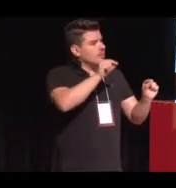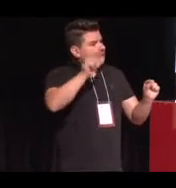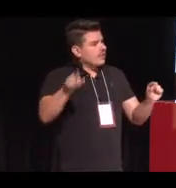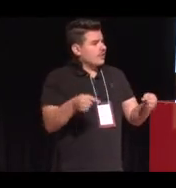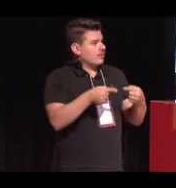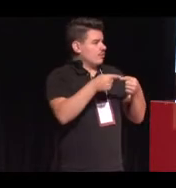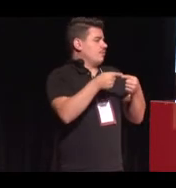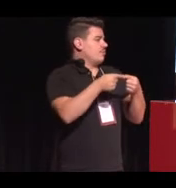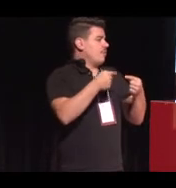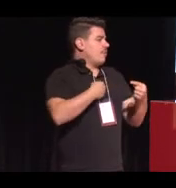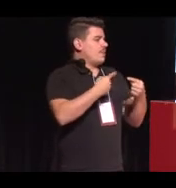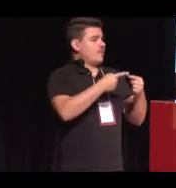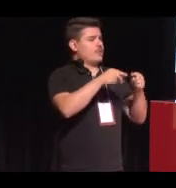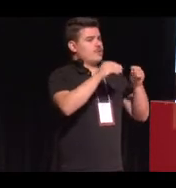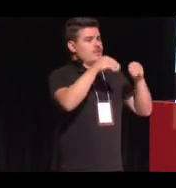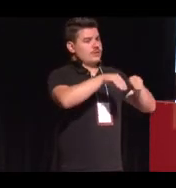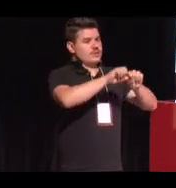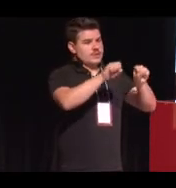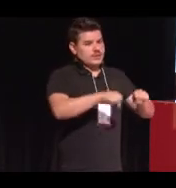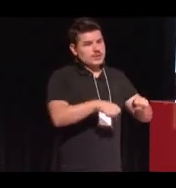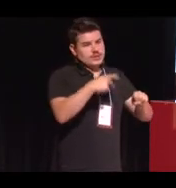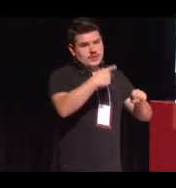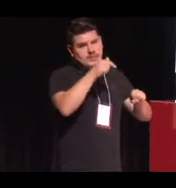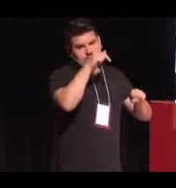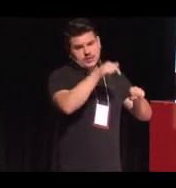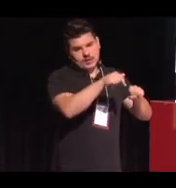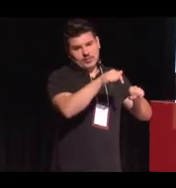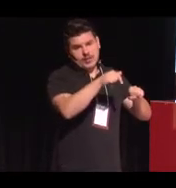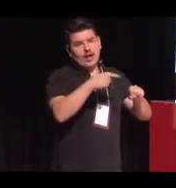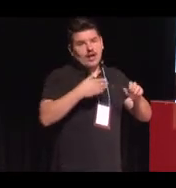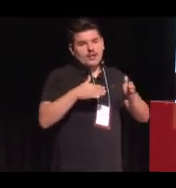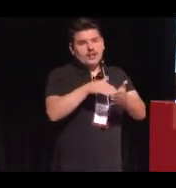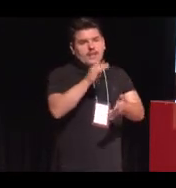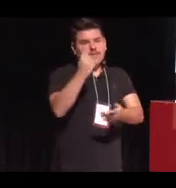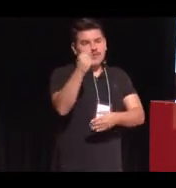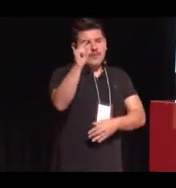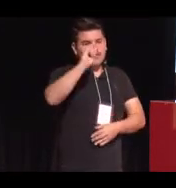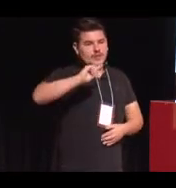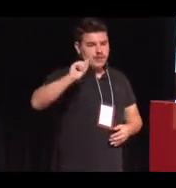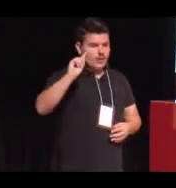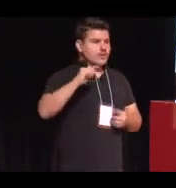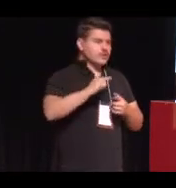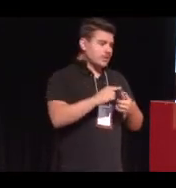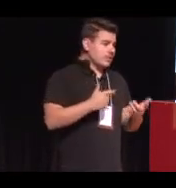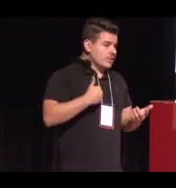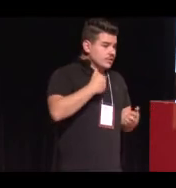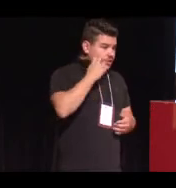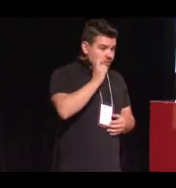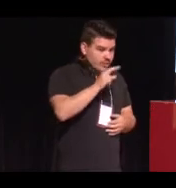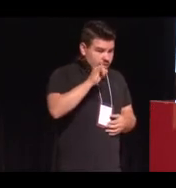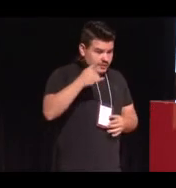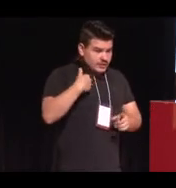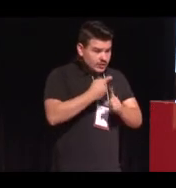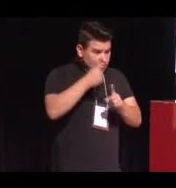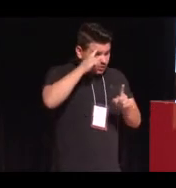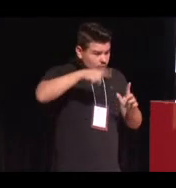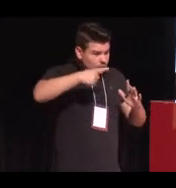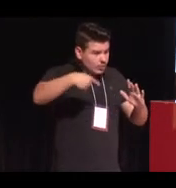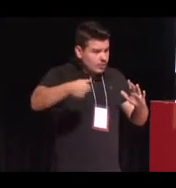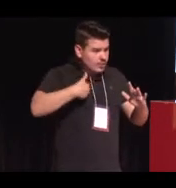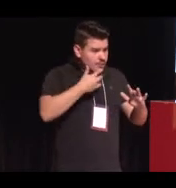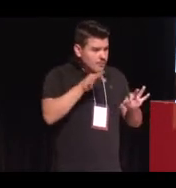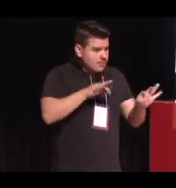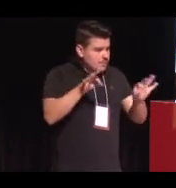deles no sistema no final, assim, para o usuário final. E a gente viu que, se a gente fizesse todas aquelas melhorias que